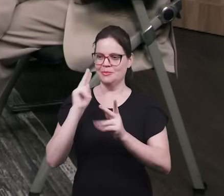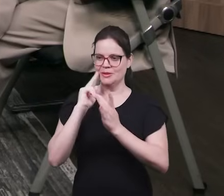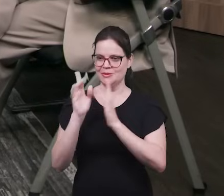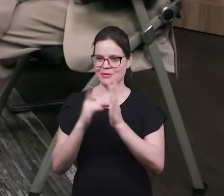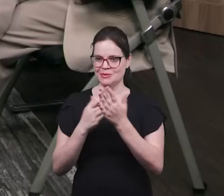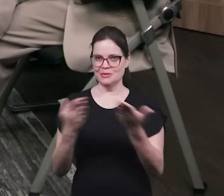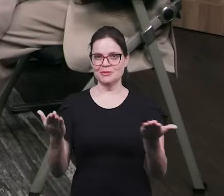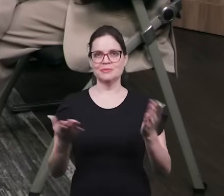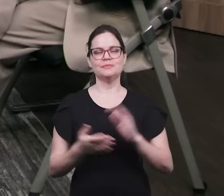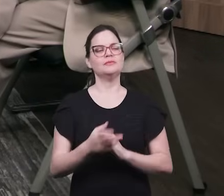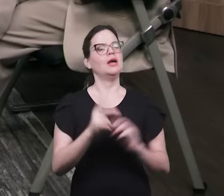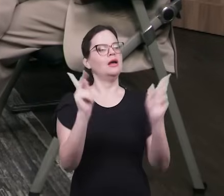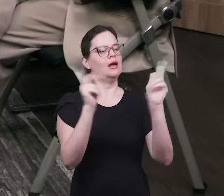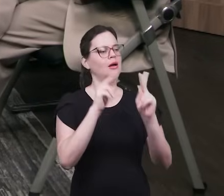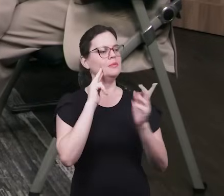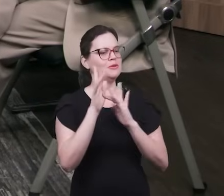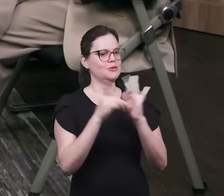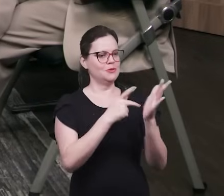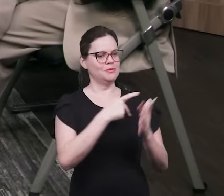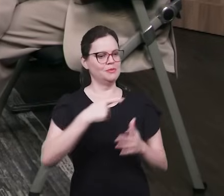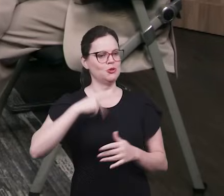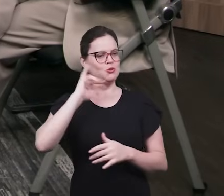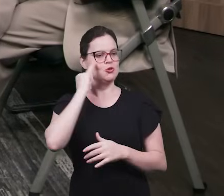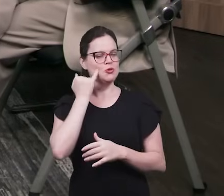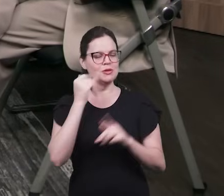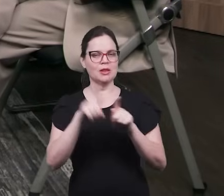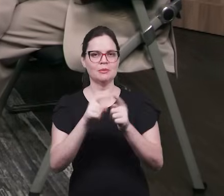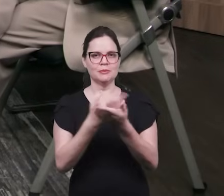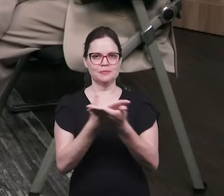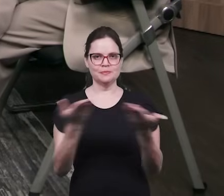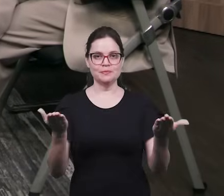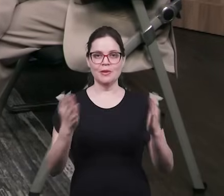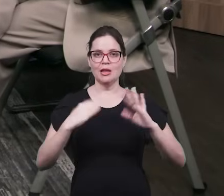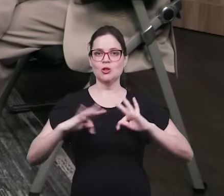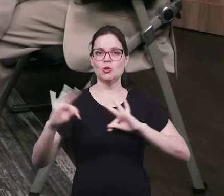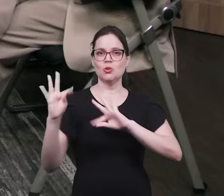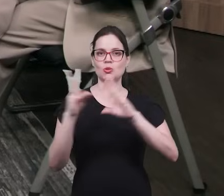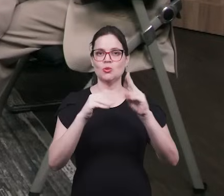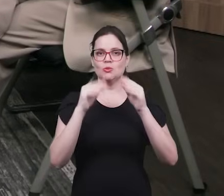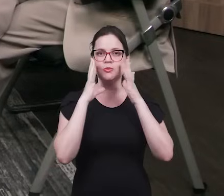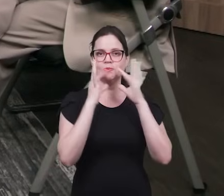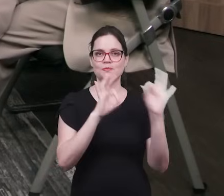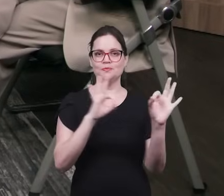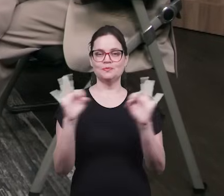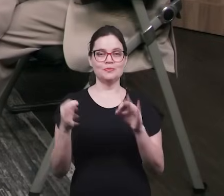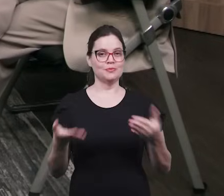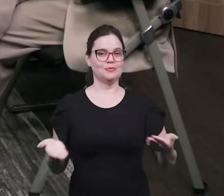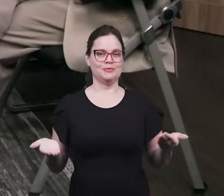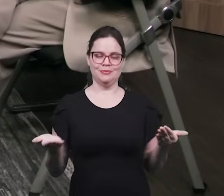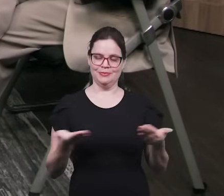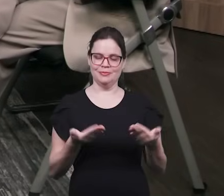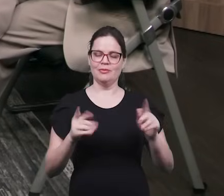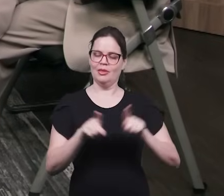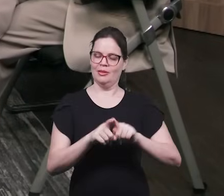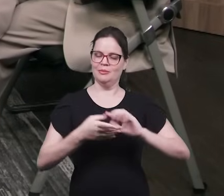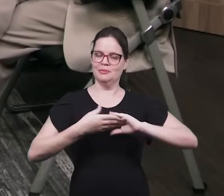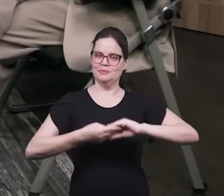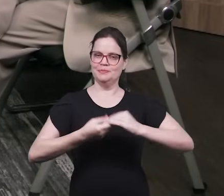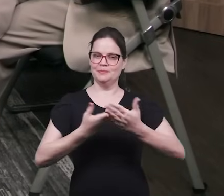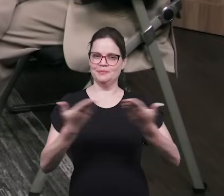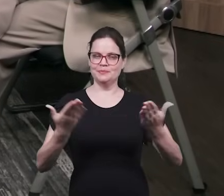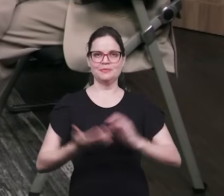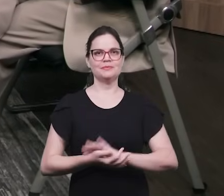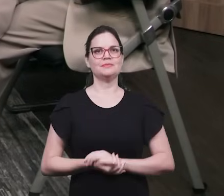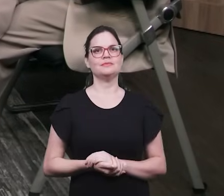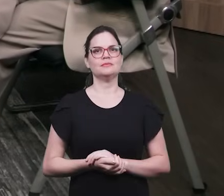Senhor, pastor Josias e aos demais companheiros e a todos aqueles que estão nos assistindo nesta